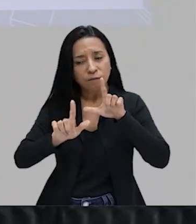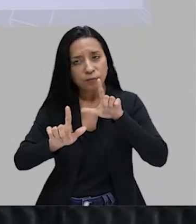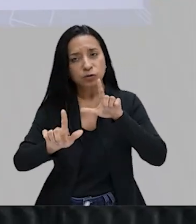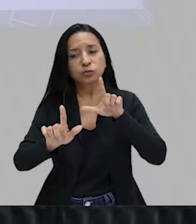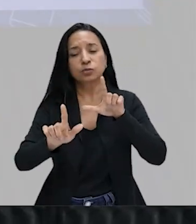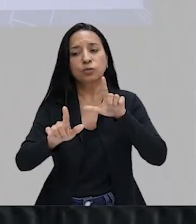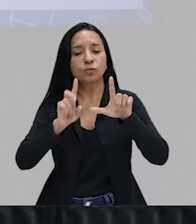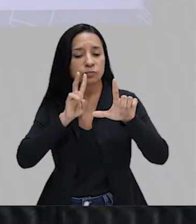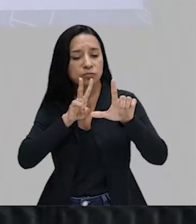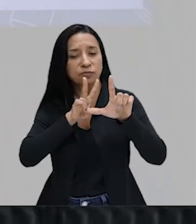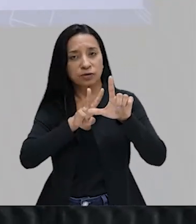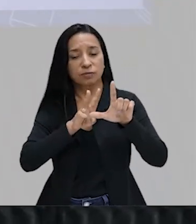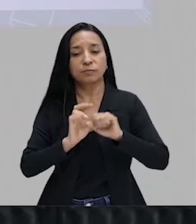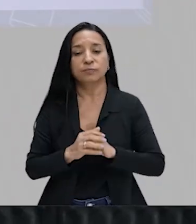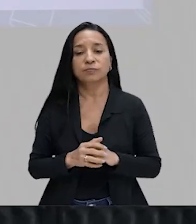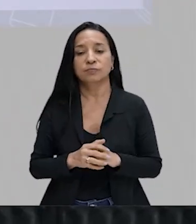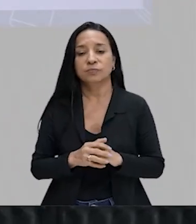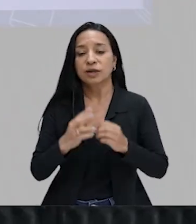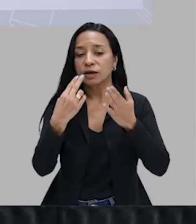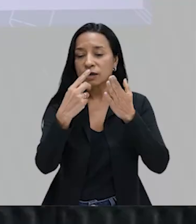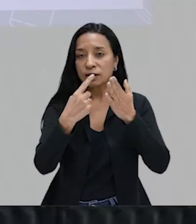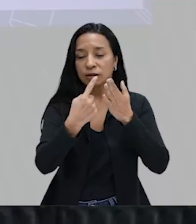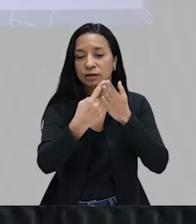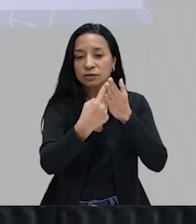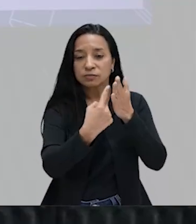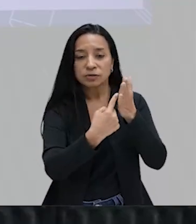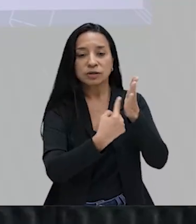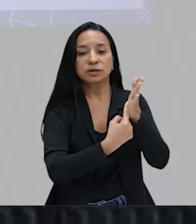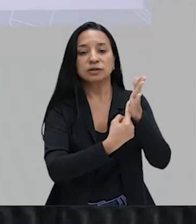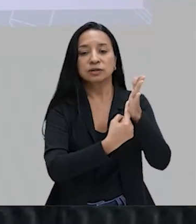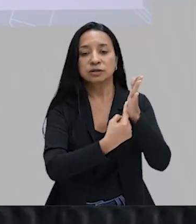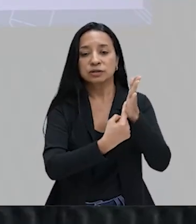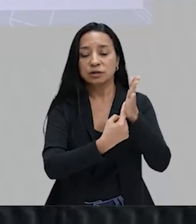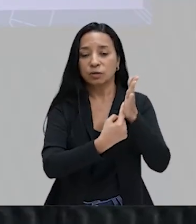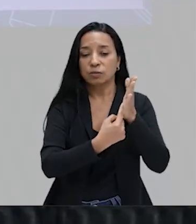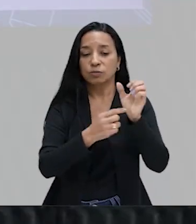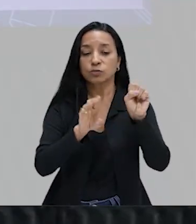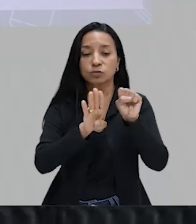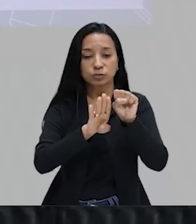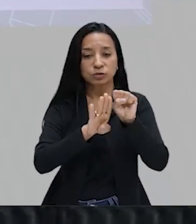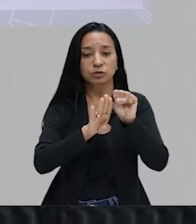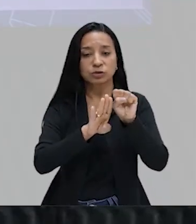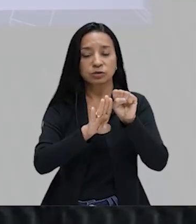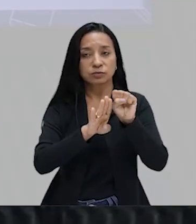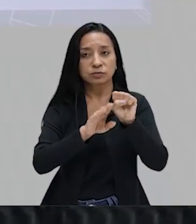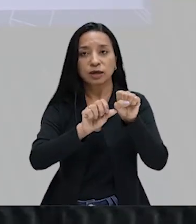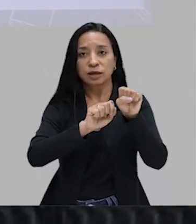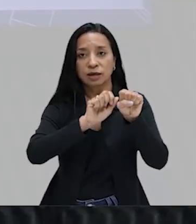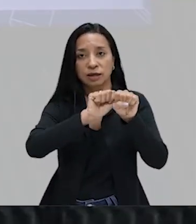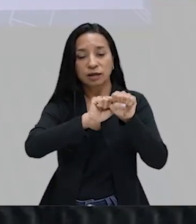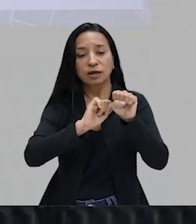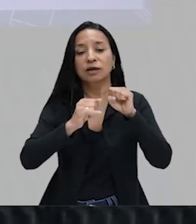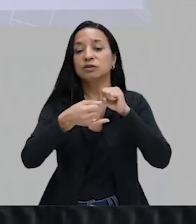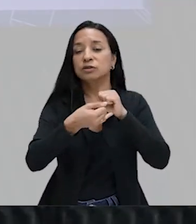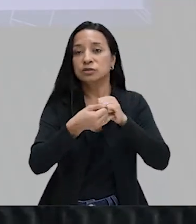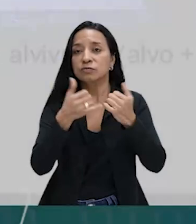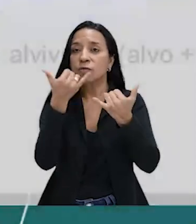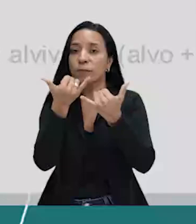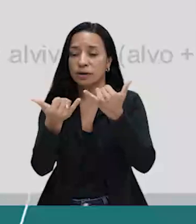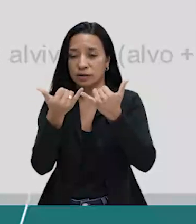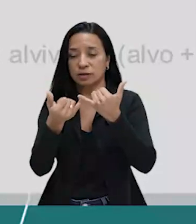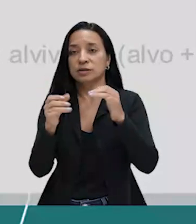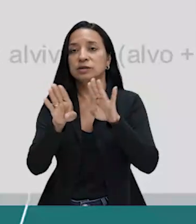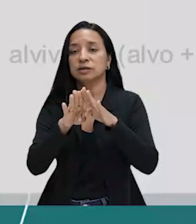como a classificação dos substantivos, o adjetivo tem uma classificação bem parecida, né? Nós vamos ver que eles também se classificam